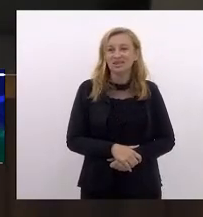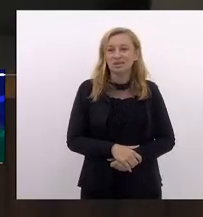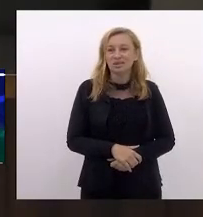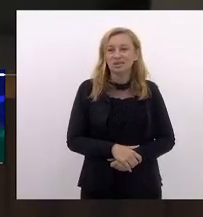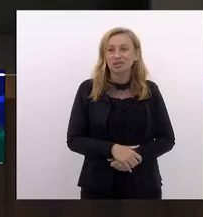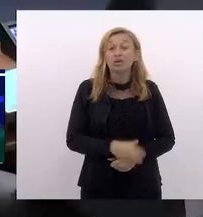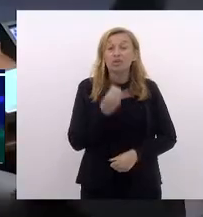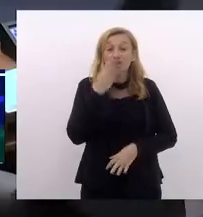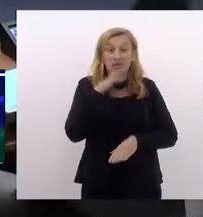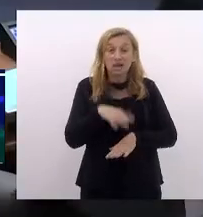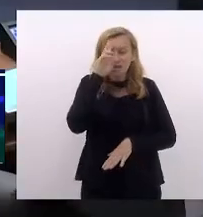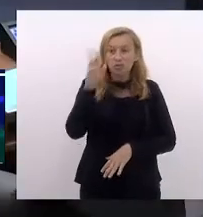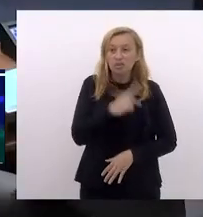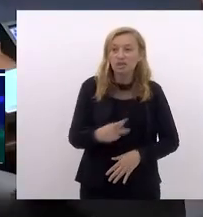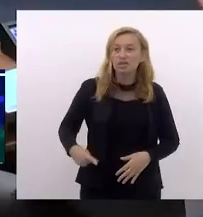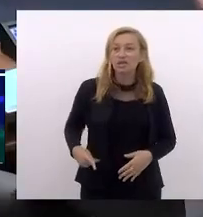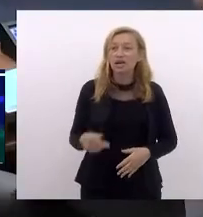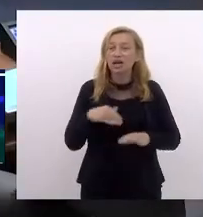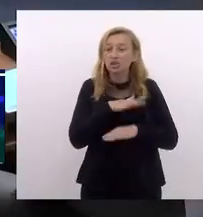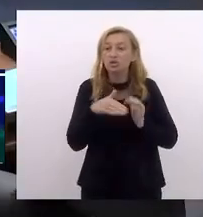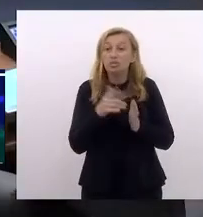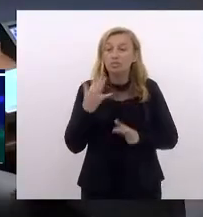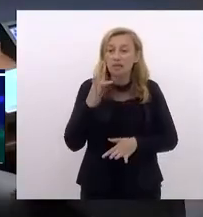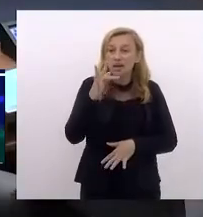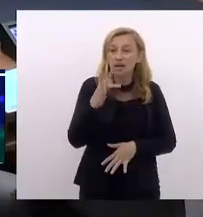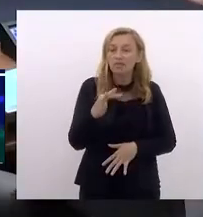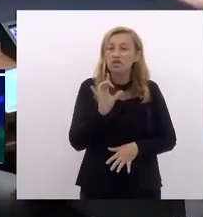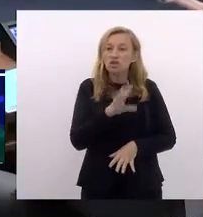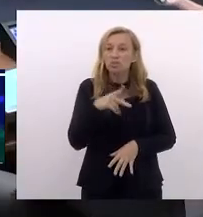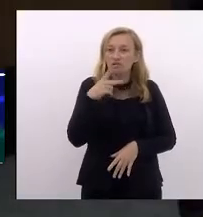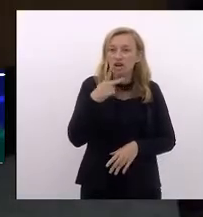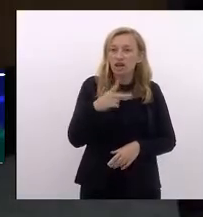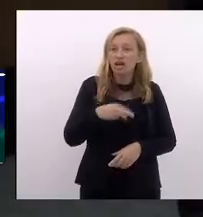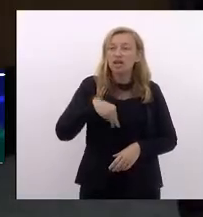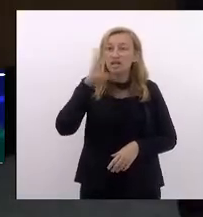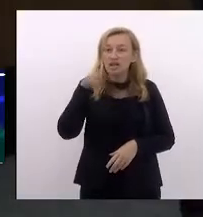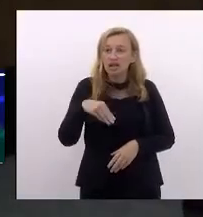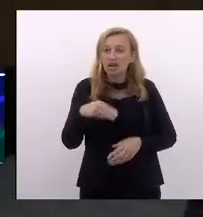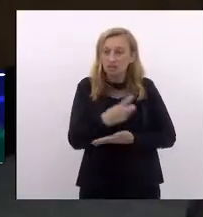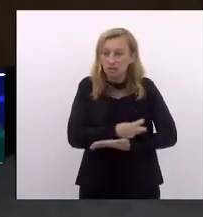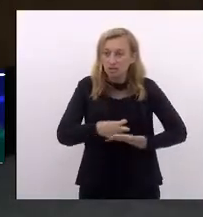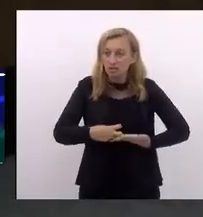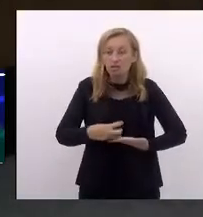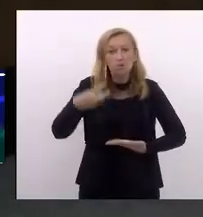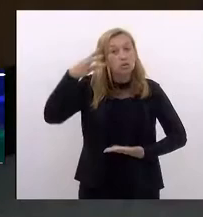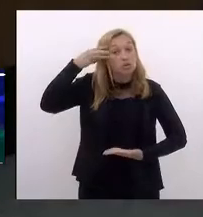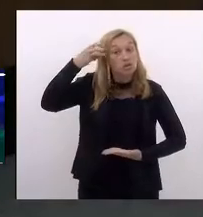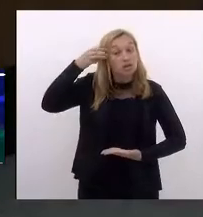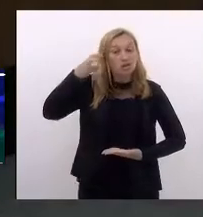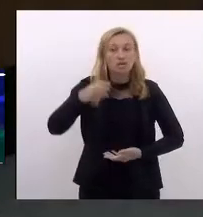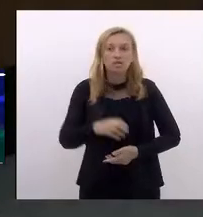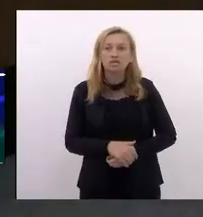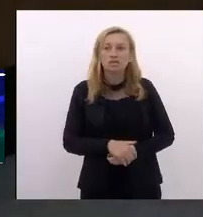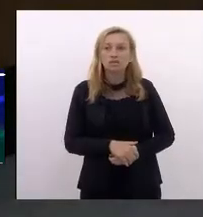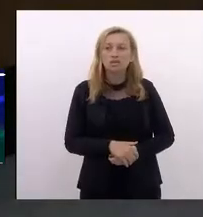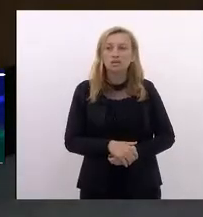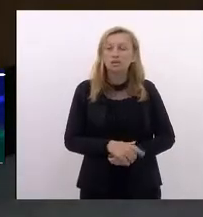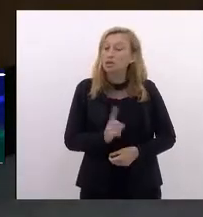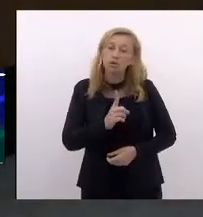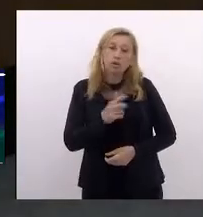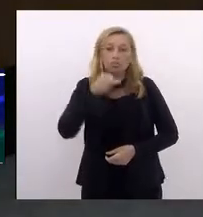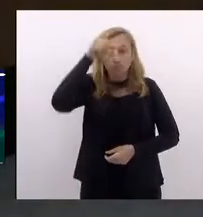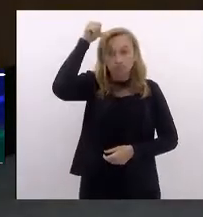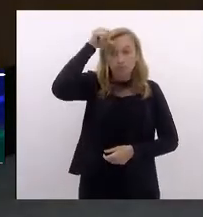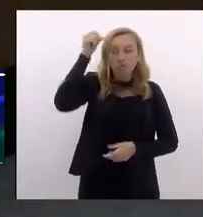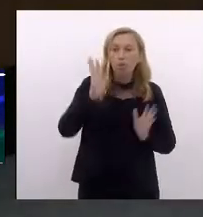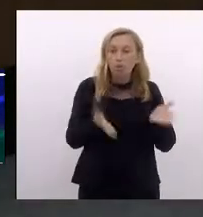pode dar de presente Boa tarde a todos ele em breve só deixa claro que quem foi impitimado foi o Wilson vício o Wilson vídeo